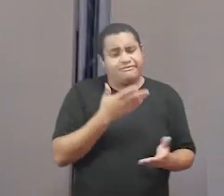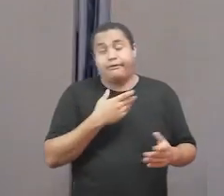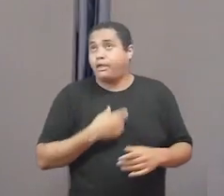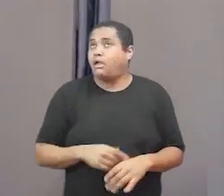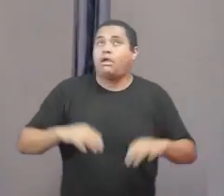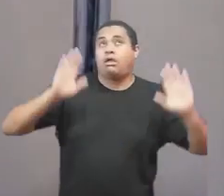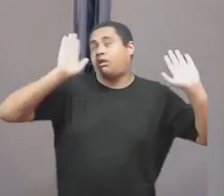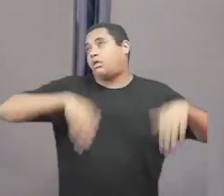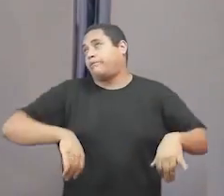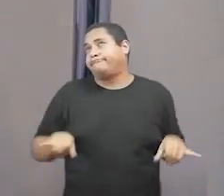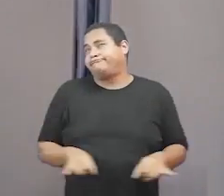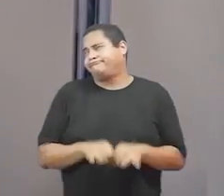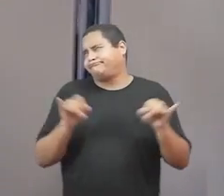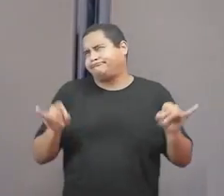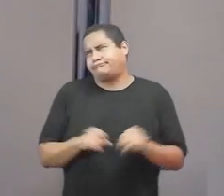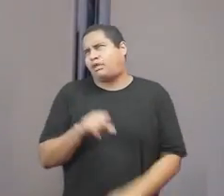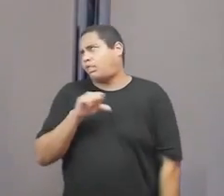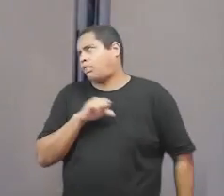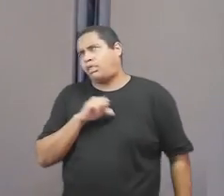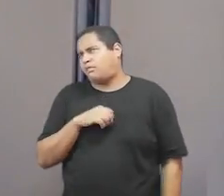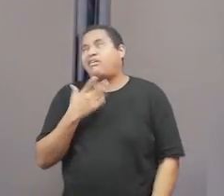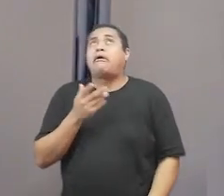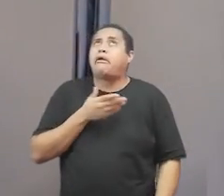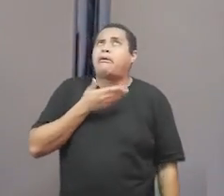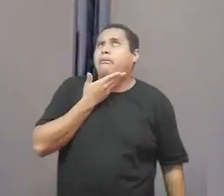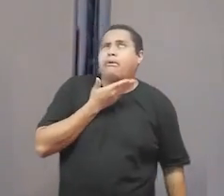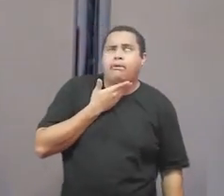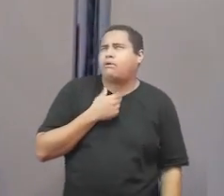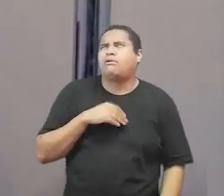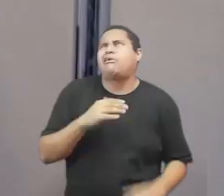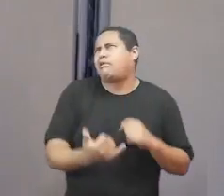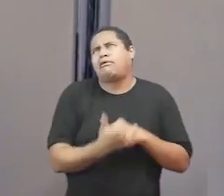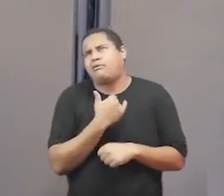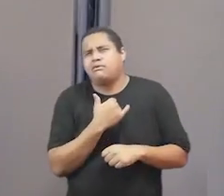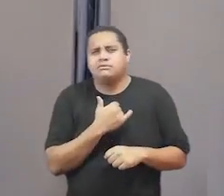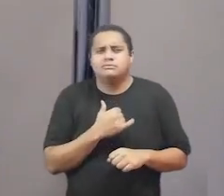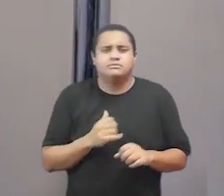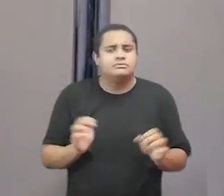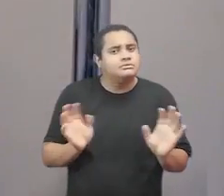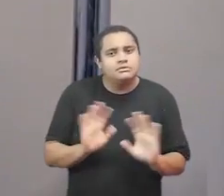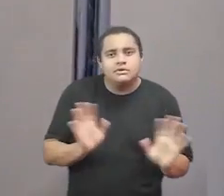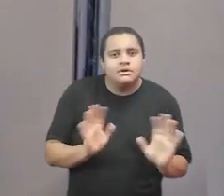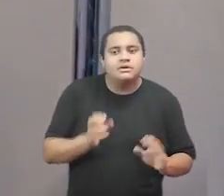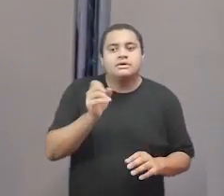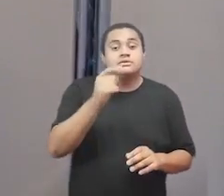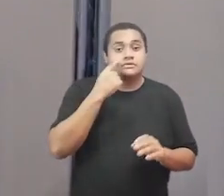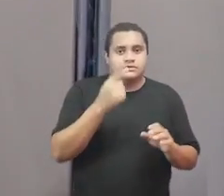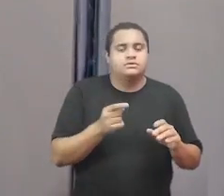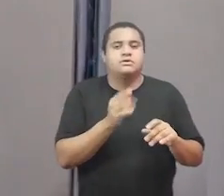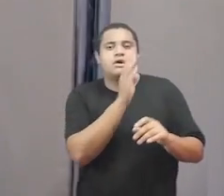já pensa, ah, bullshit, ah, bobagem, ah, blá, blá, blá, ah, esses papinhos, ah, charlatão. Cara, olha, se você for